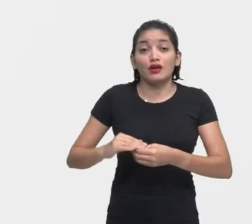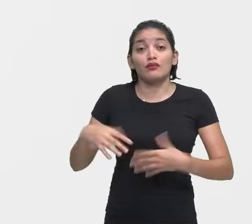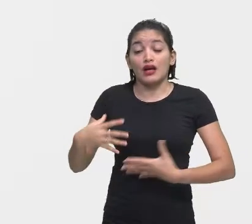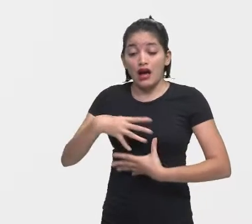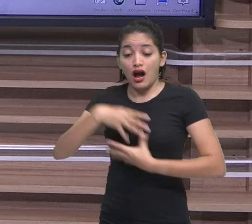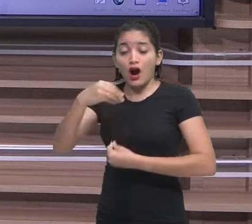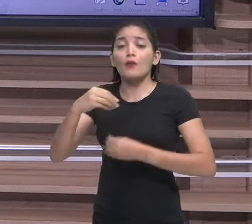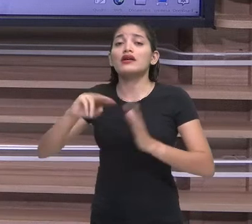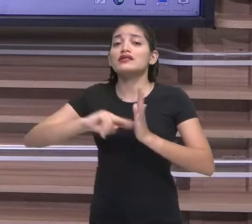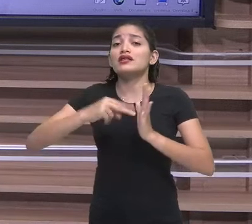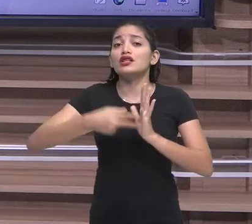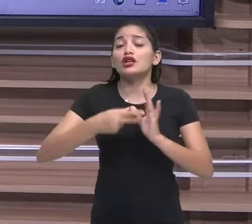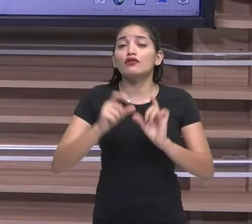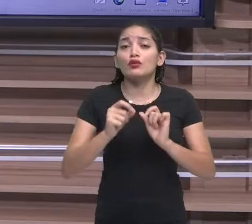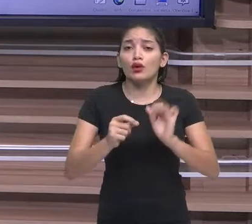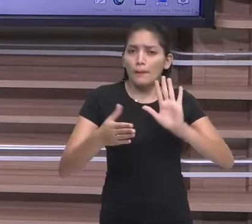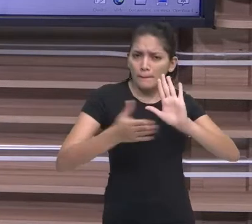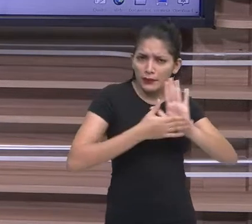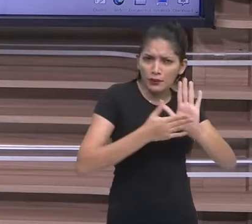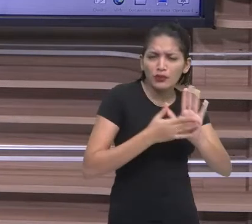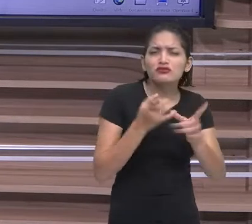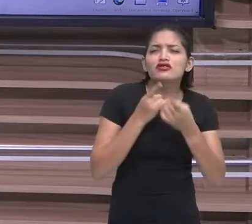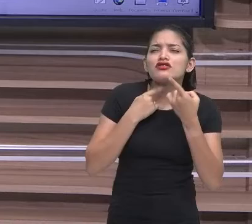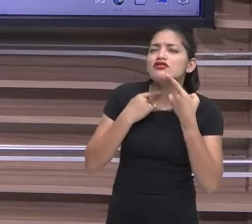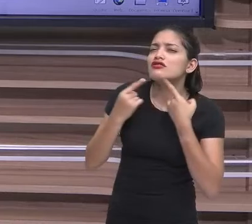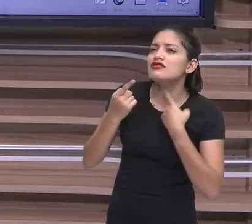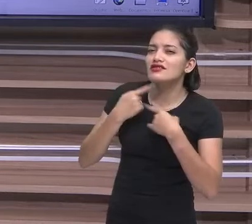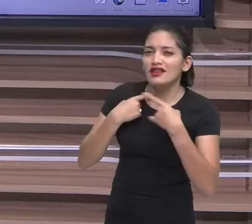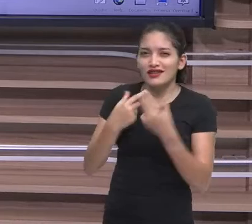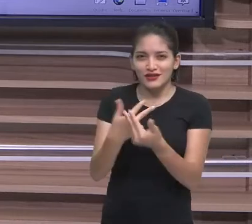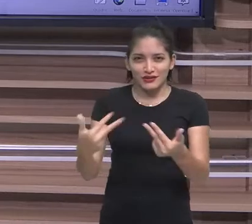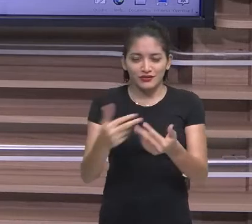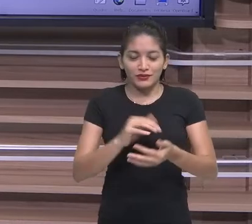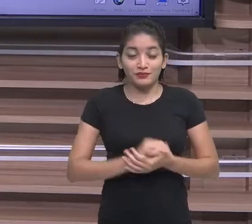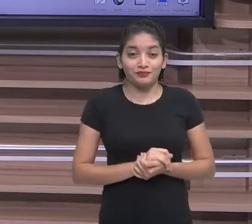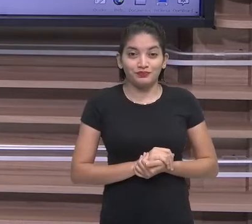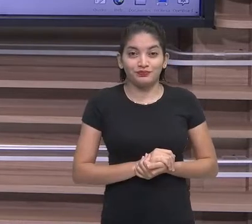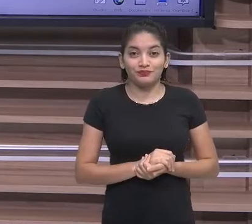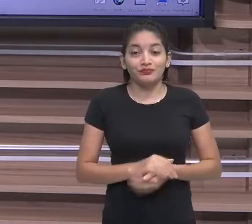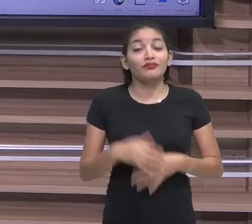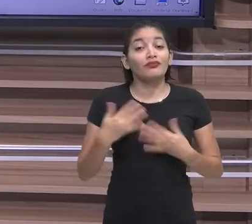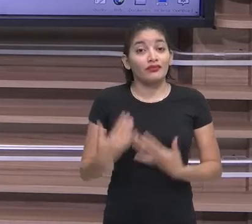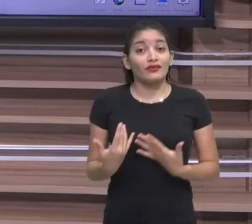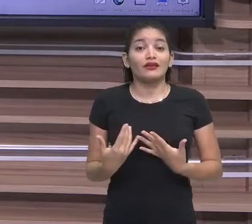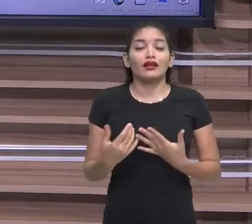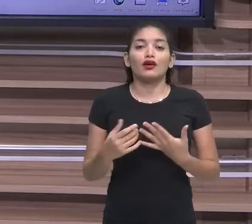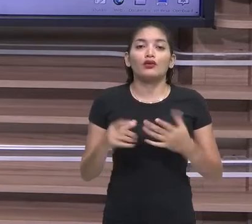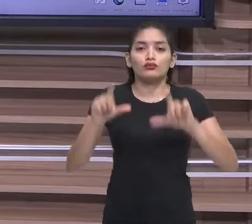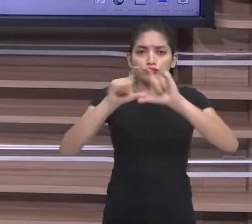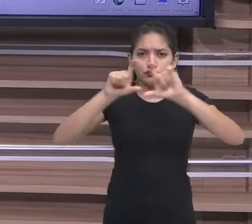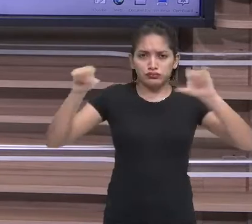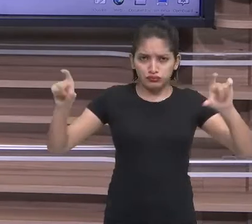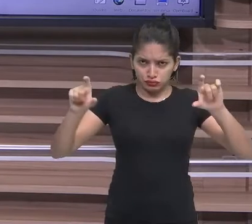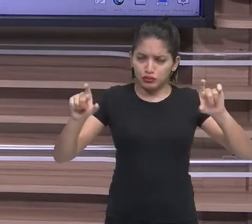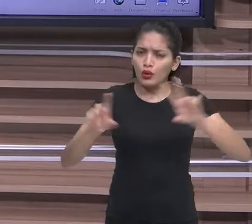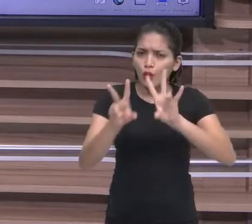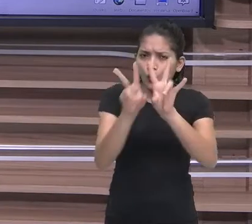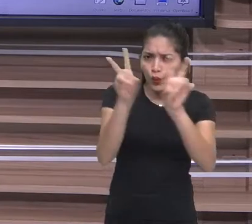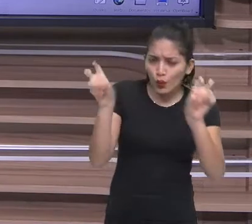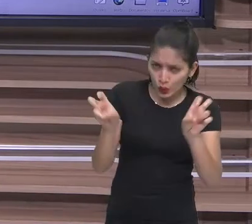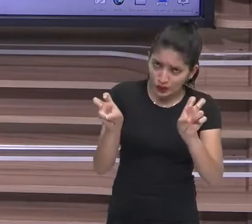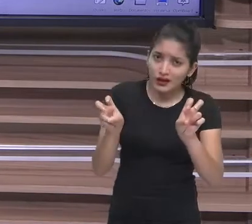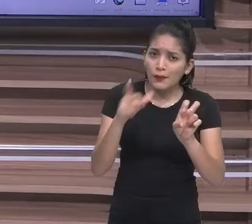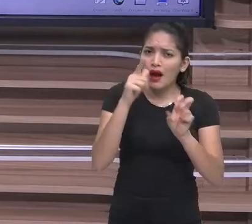né, os propósitos, os desejos, não é isso? Então aqui, neste pequeno fragmento do Mar Português,